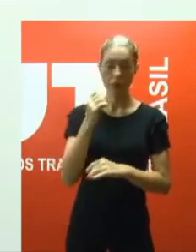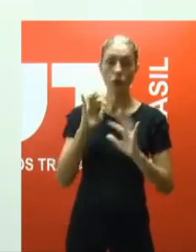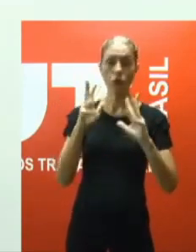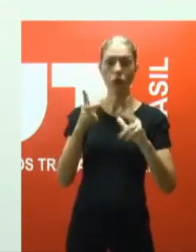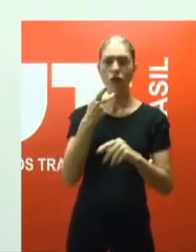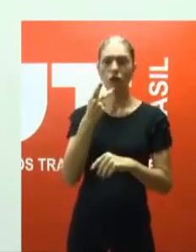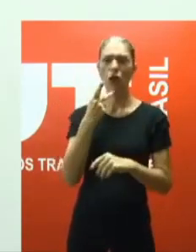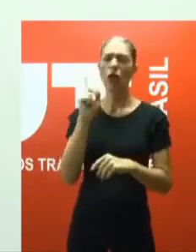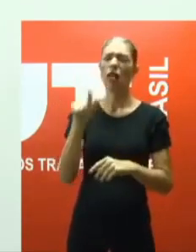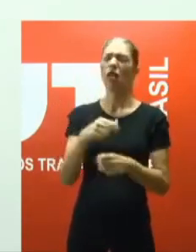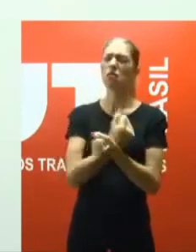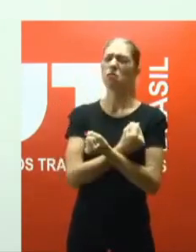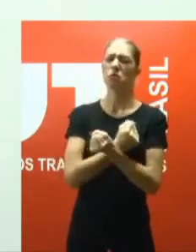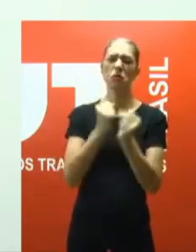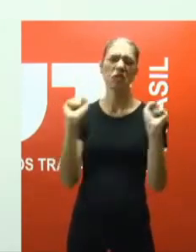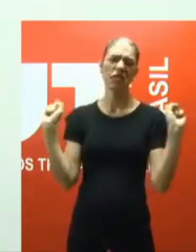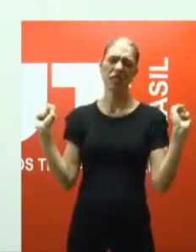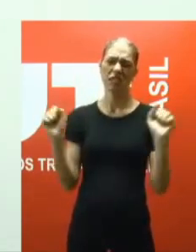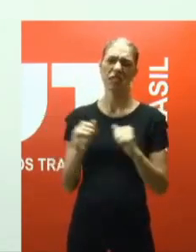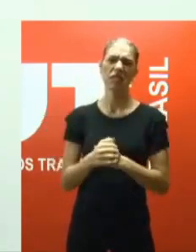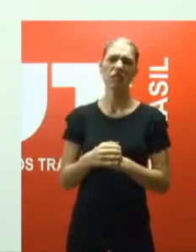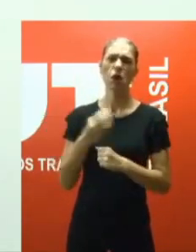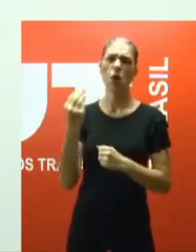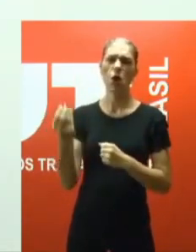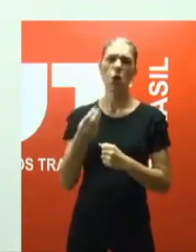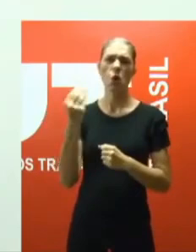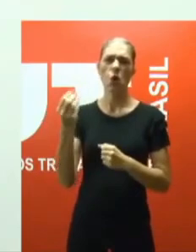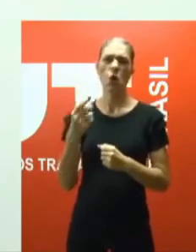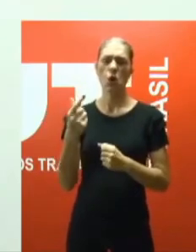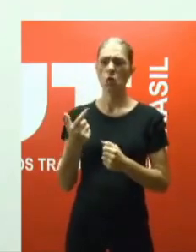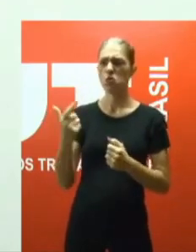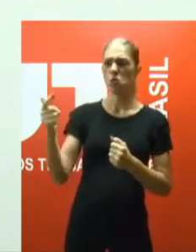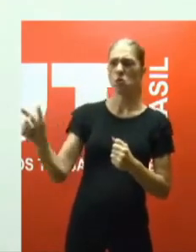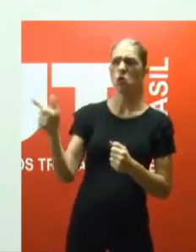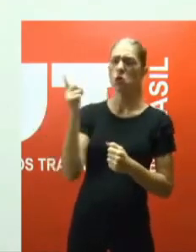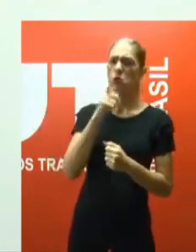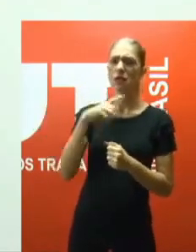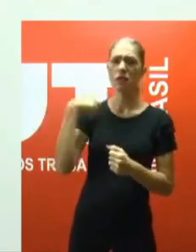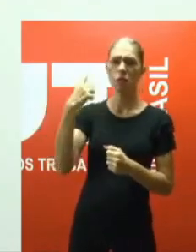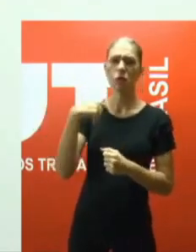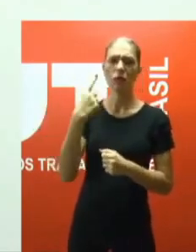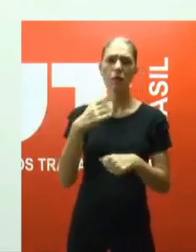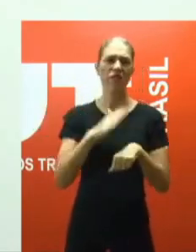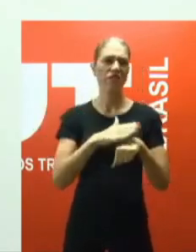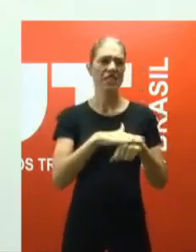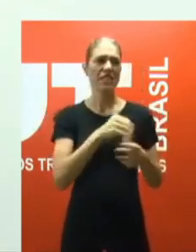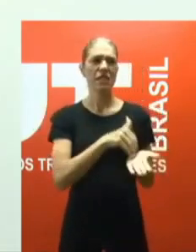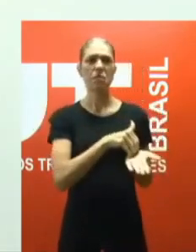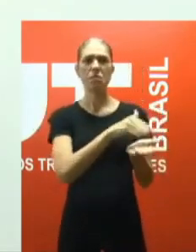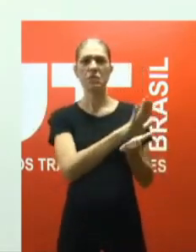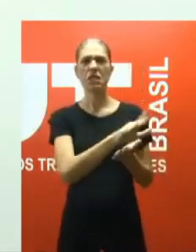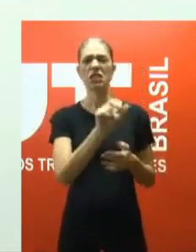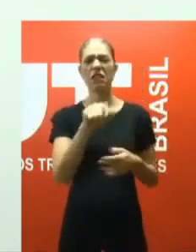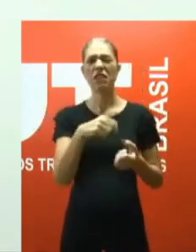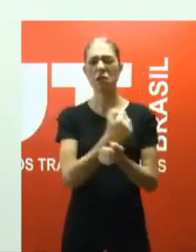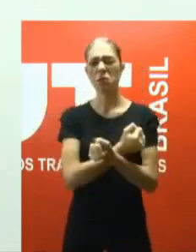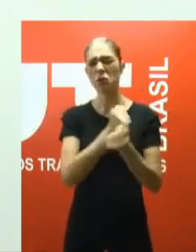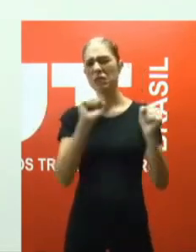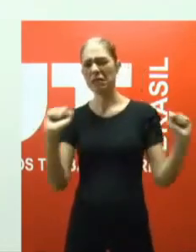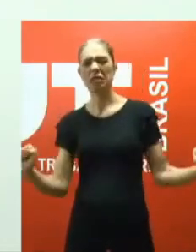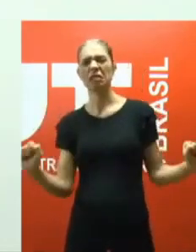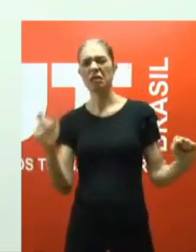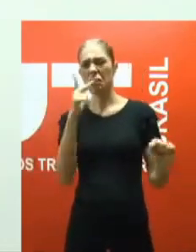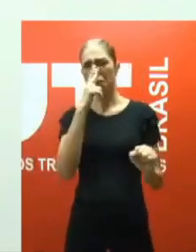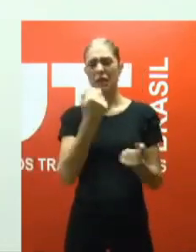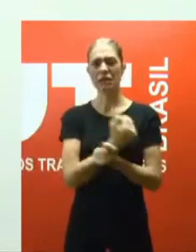é humanamente impossível a oposição arrumar os deputados para fazer impeachment. É humanamente impossível, é